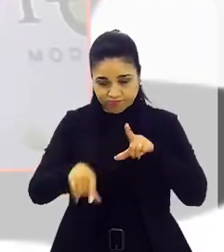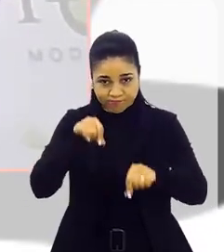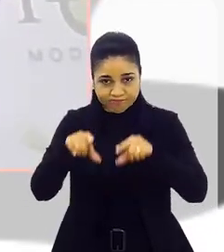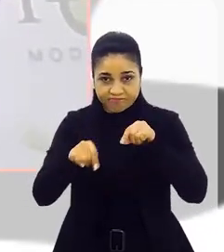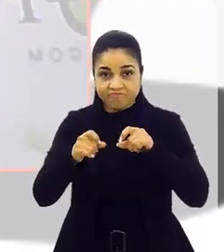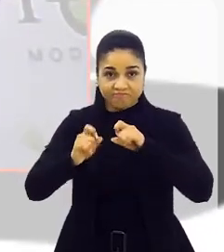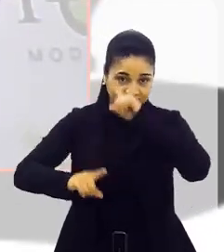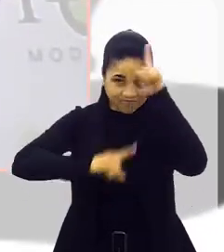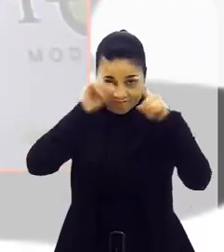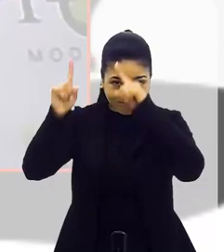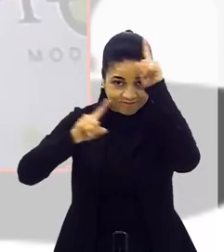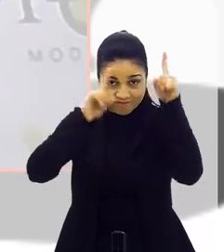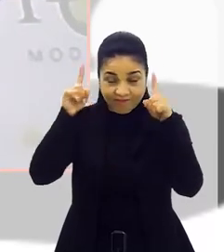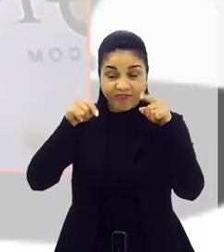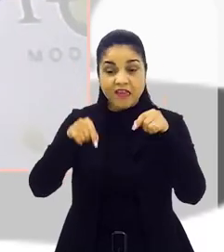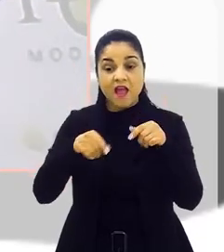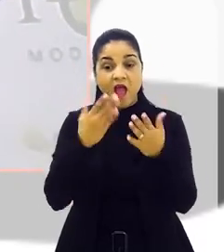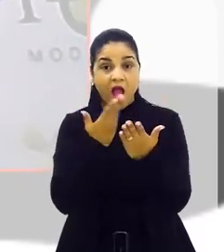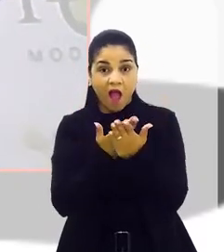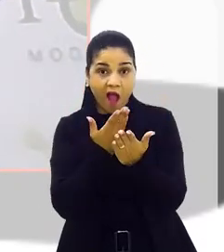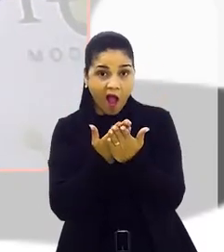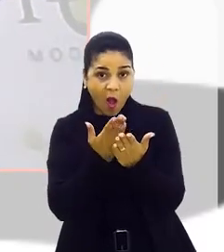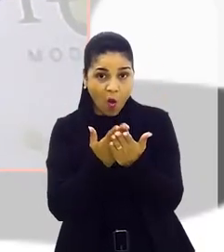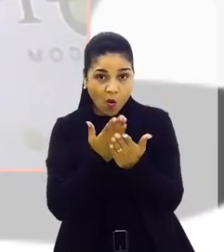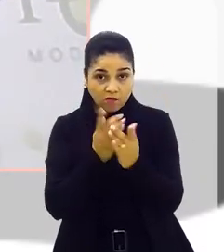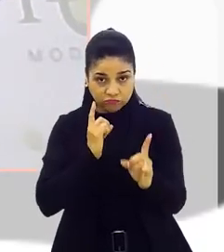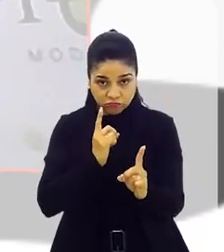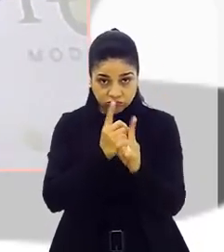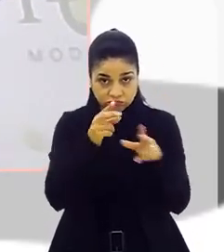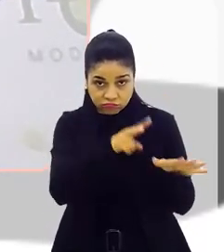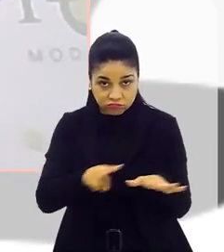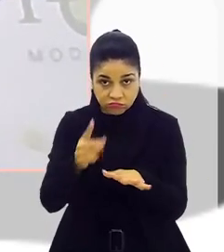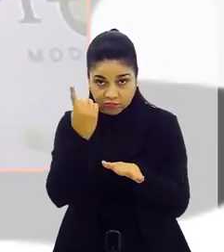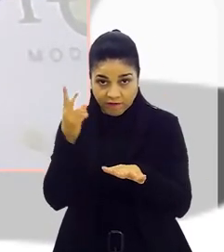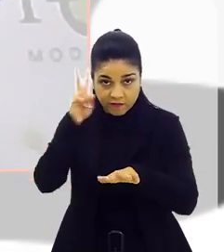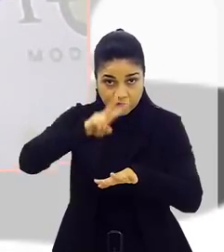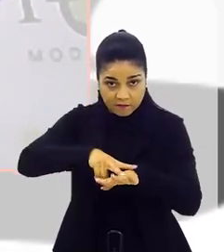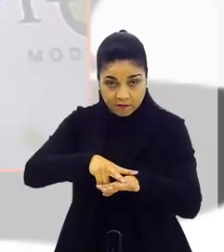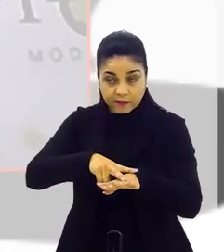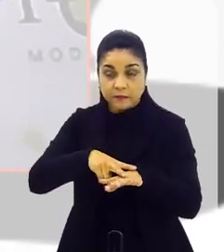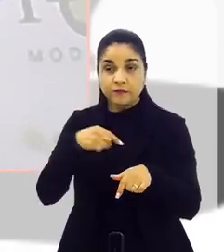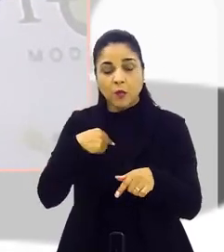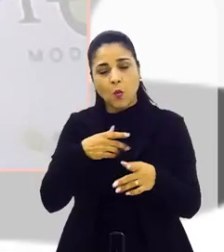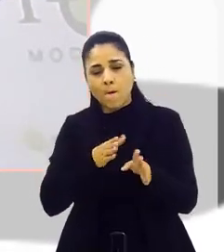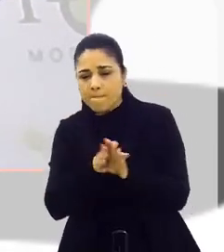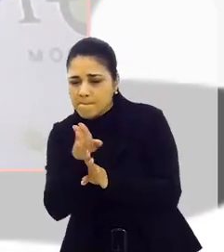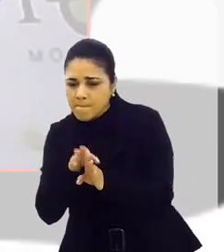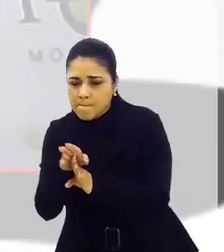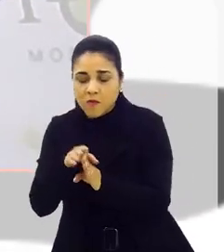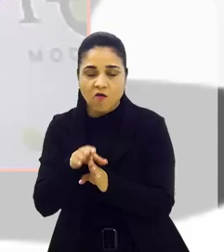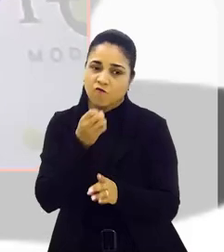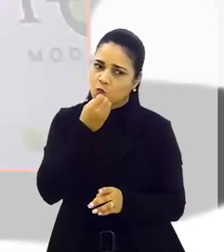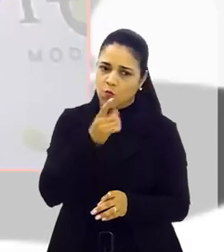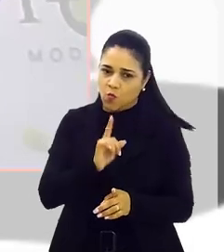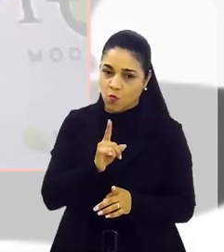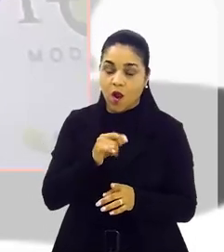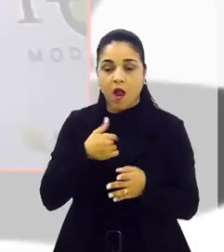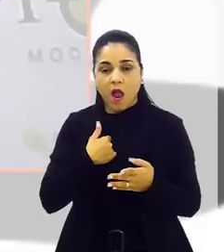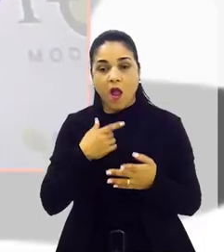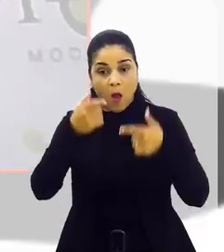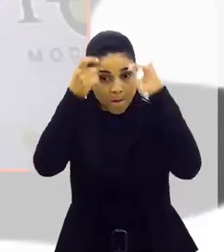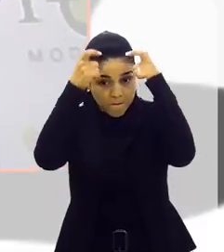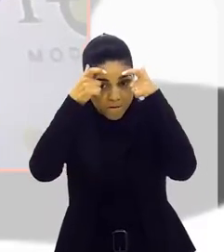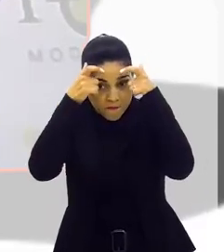cada um criasse, e durante as aulas, eu ia moldando e dizendo: não, ó, assim não ficou bom.